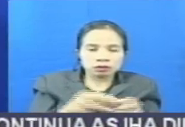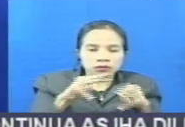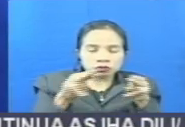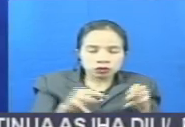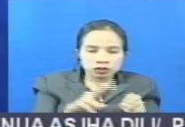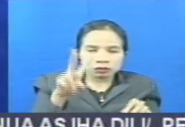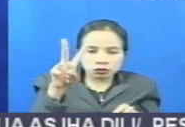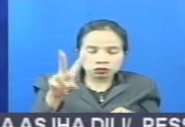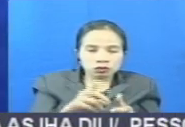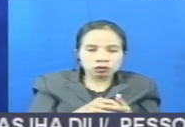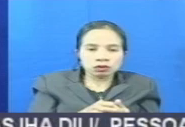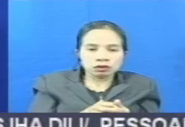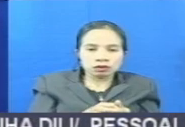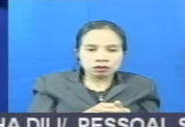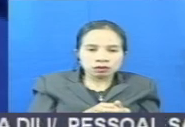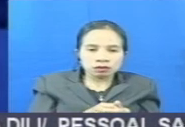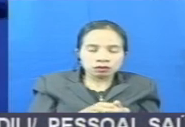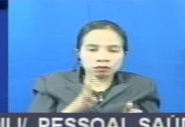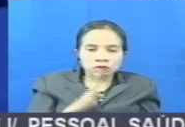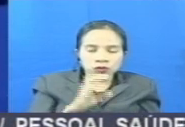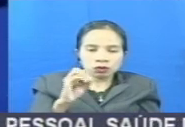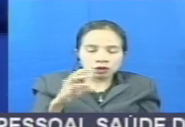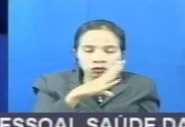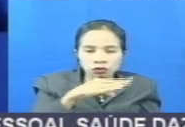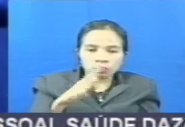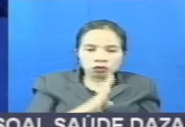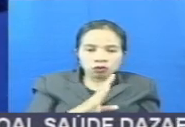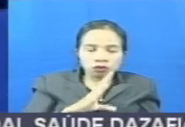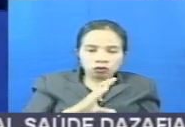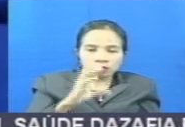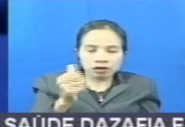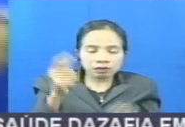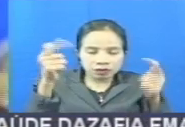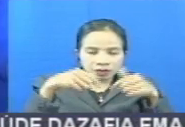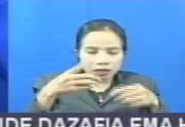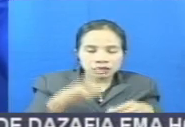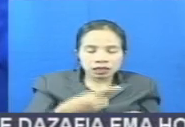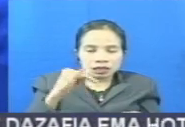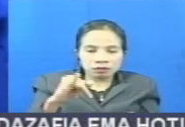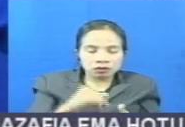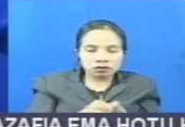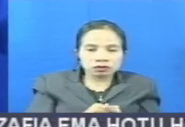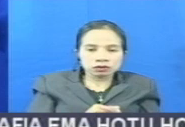município rua, refere, Bonaro no Covalima, a tomar de limos,